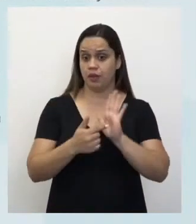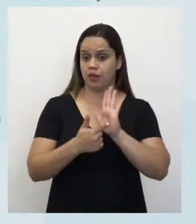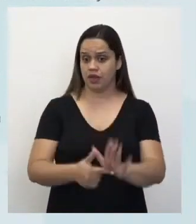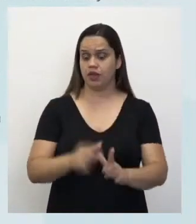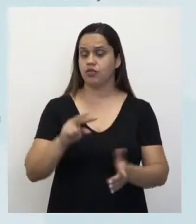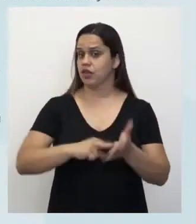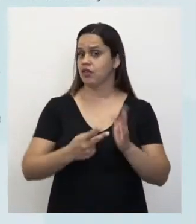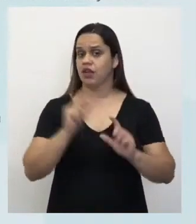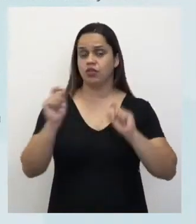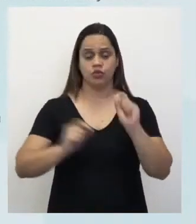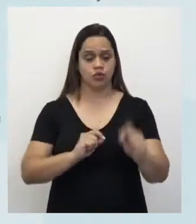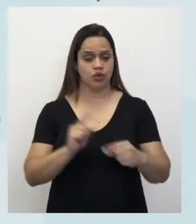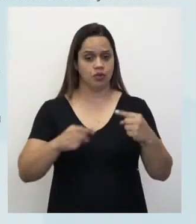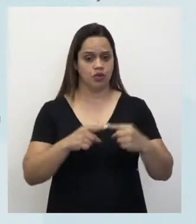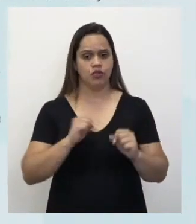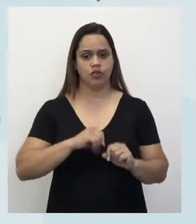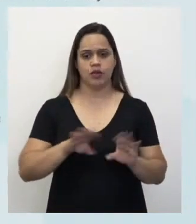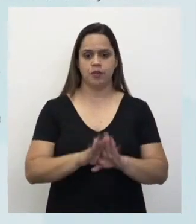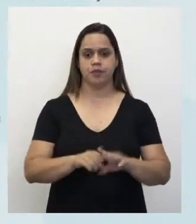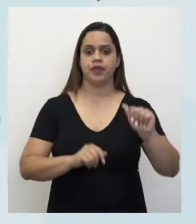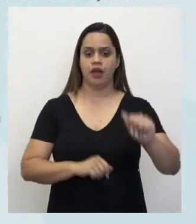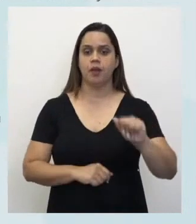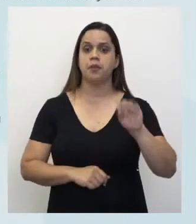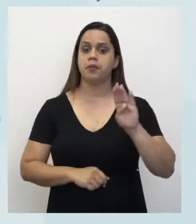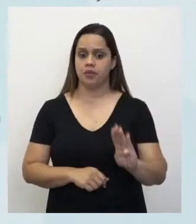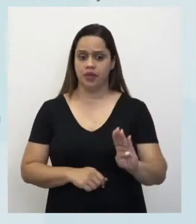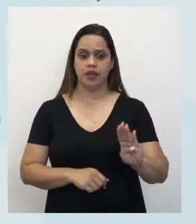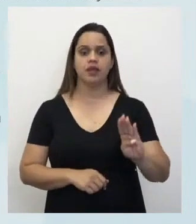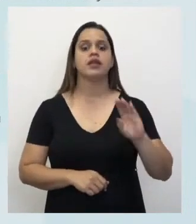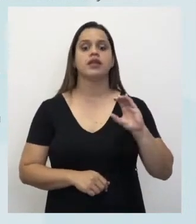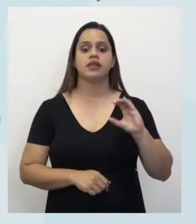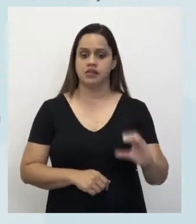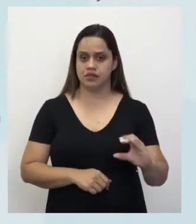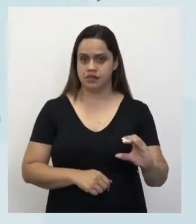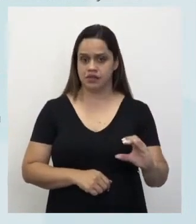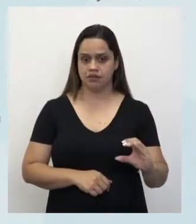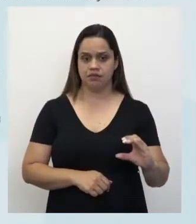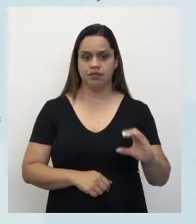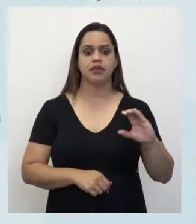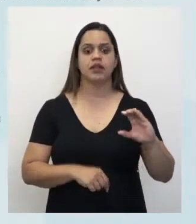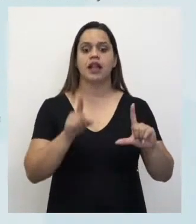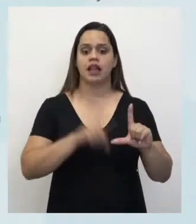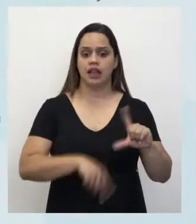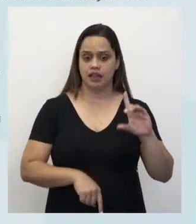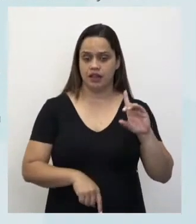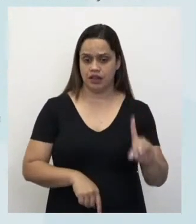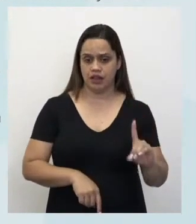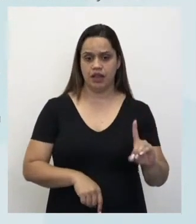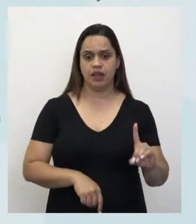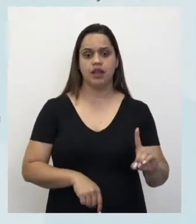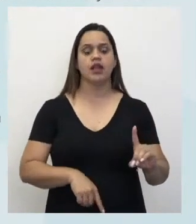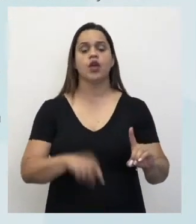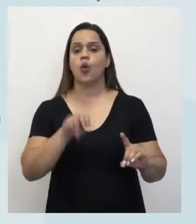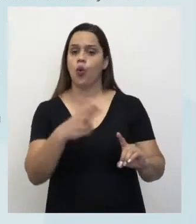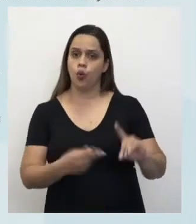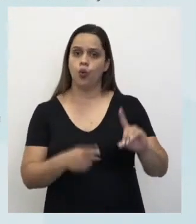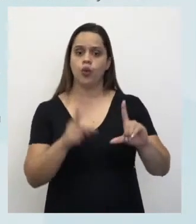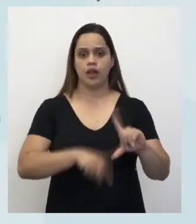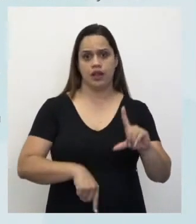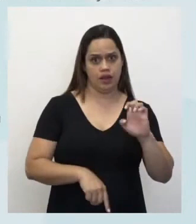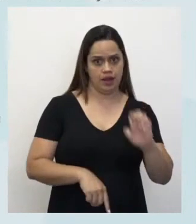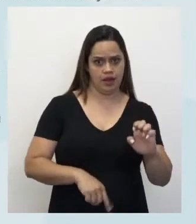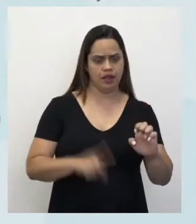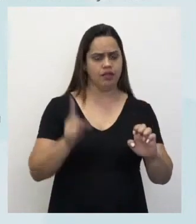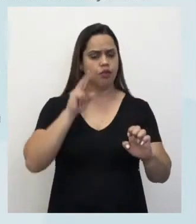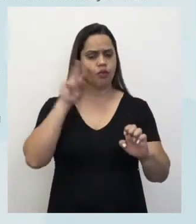de objetivação prática, beleza estética, unicidade em comunicação, filosofia harmônica e junção entre licença poética e